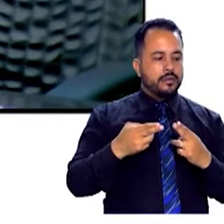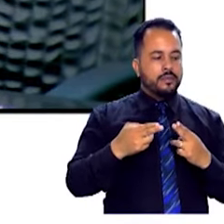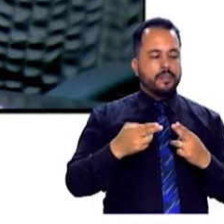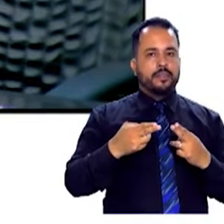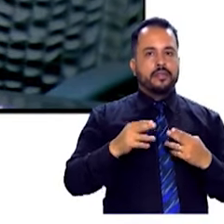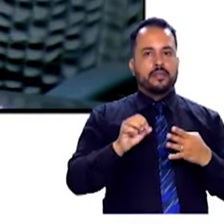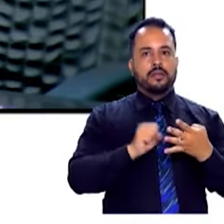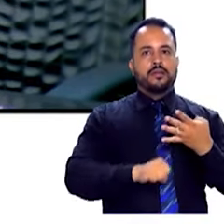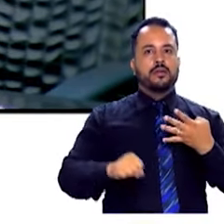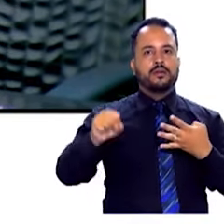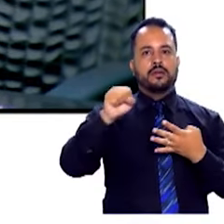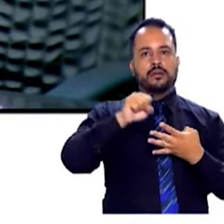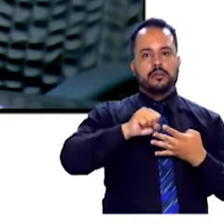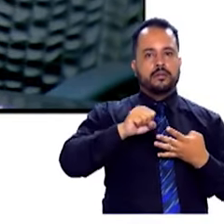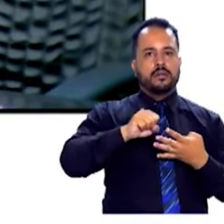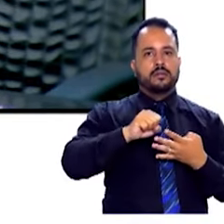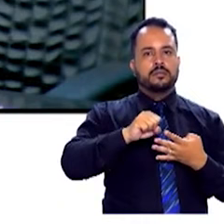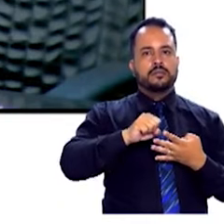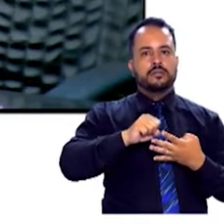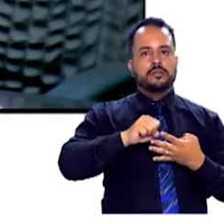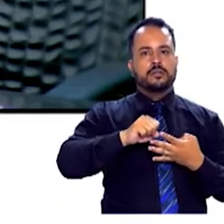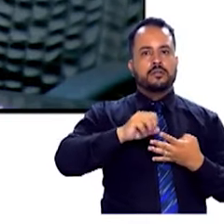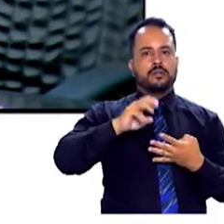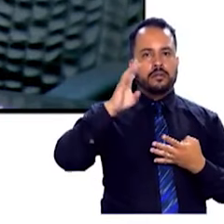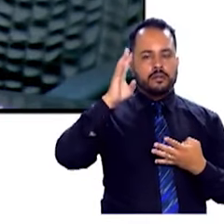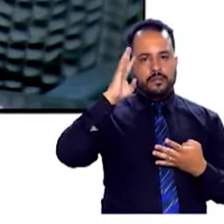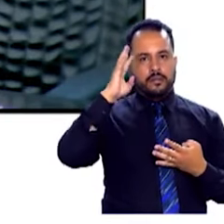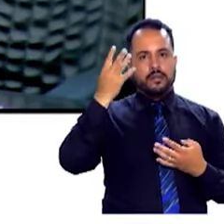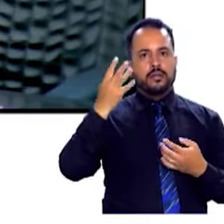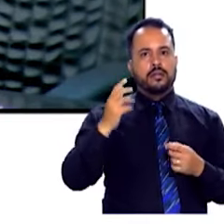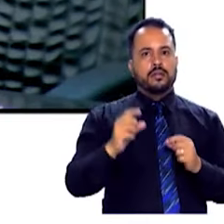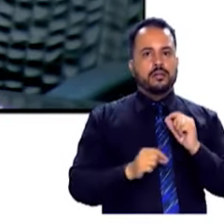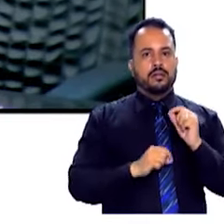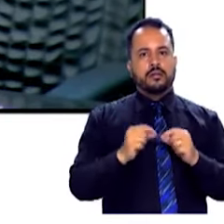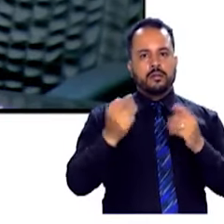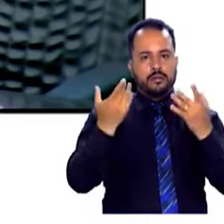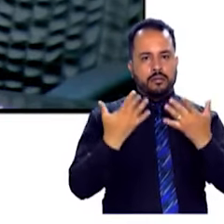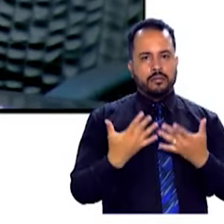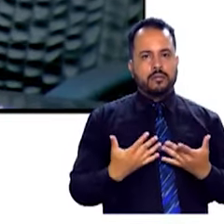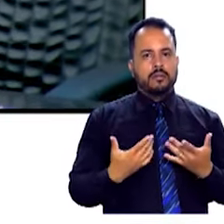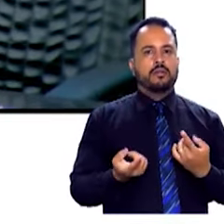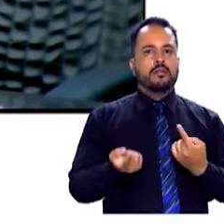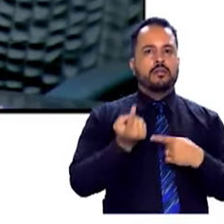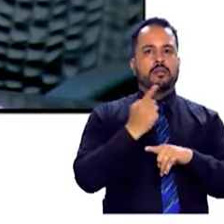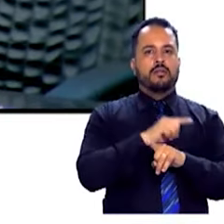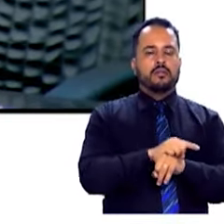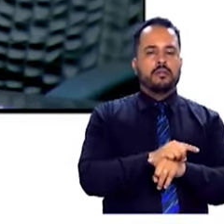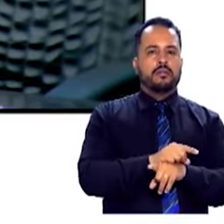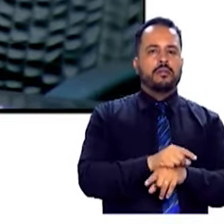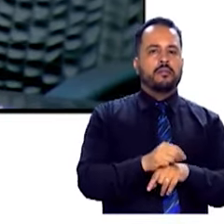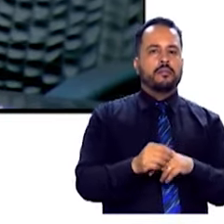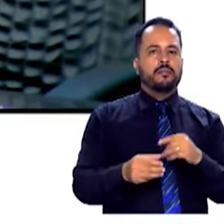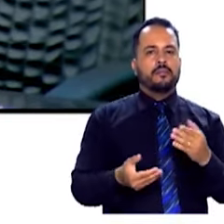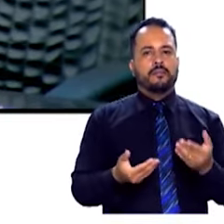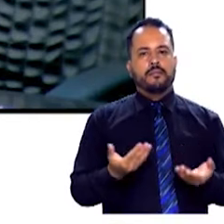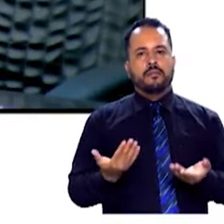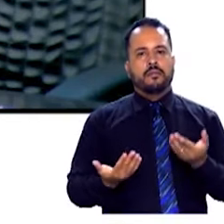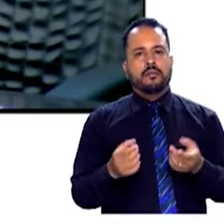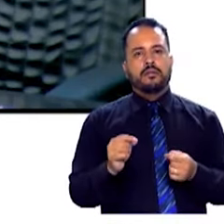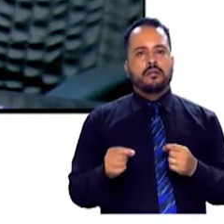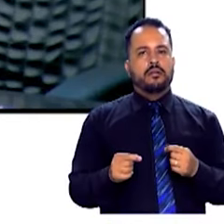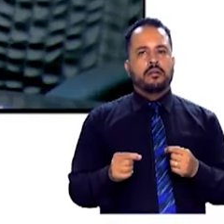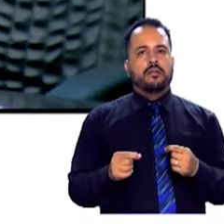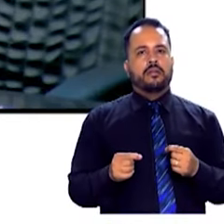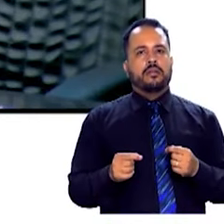qualificado Ele só pode se justificar como uma forma de contrapeso da discricionariedade inevitavelmente envolvida na